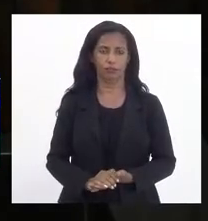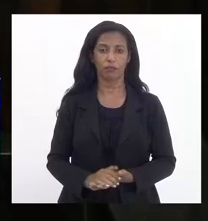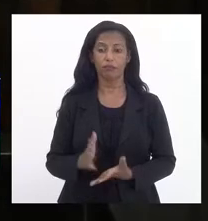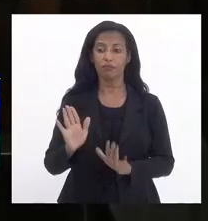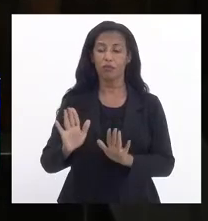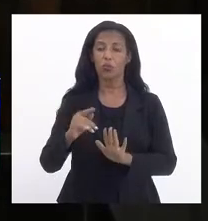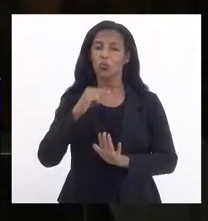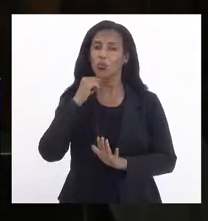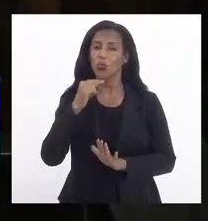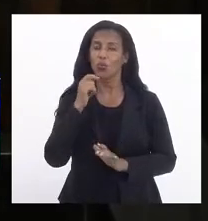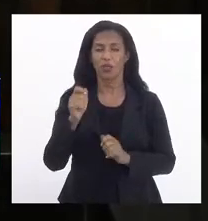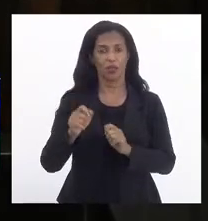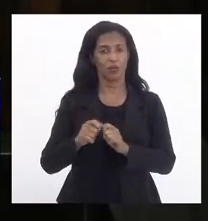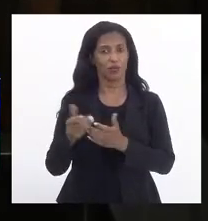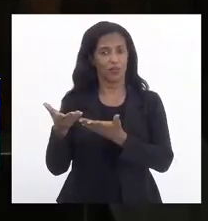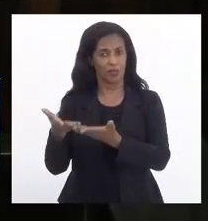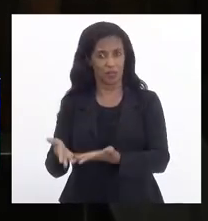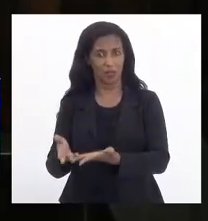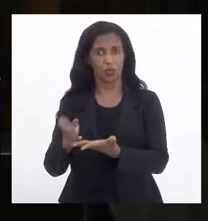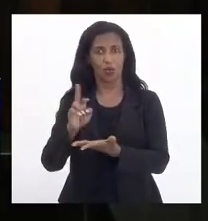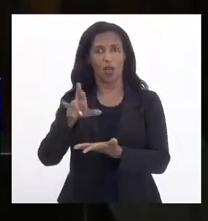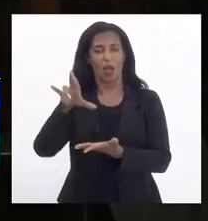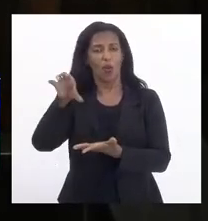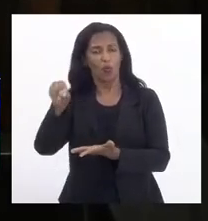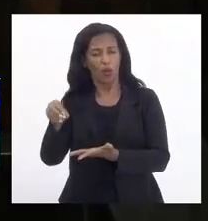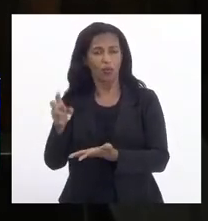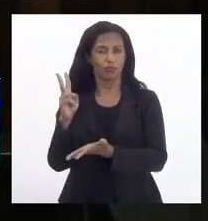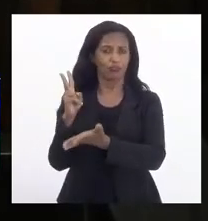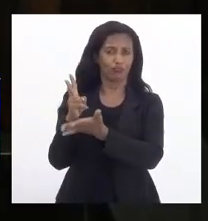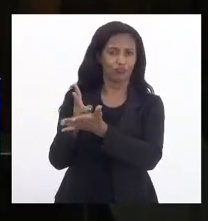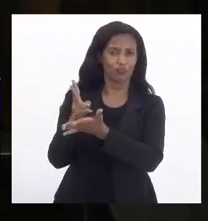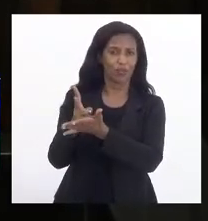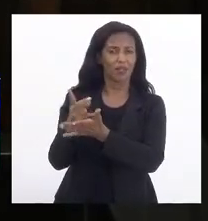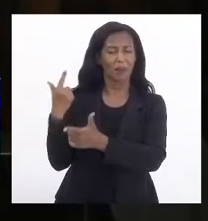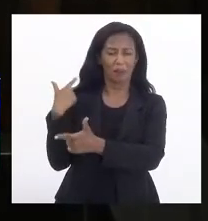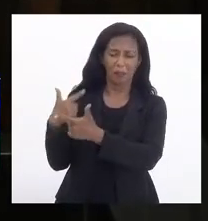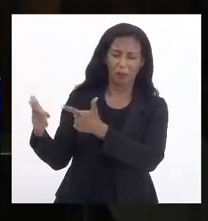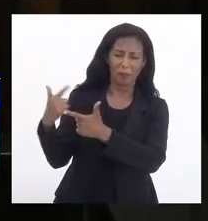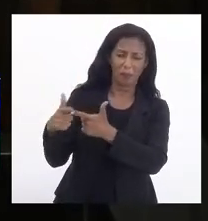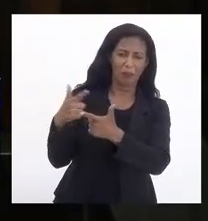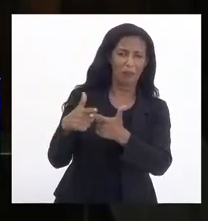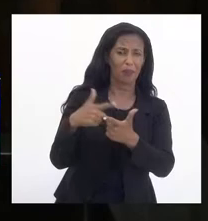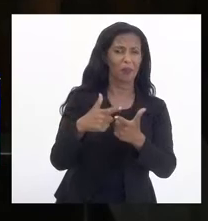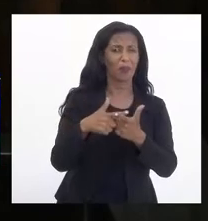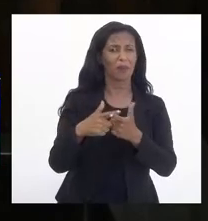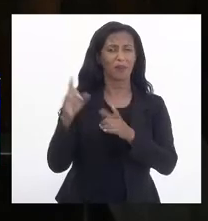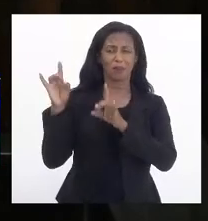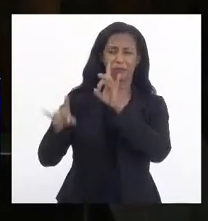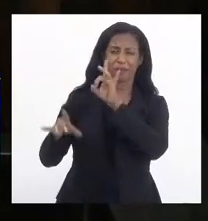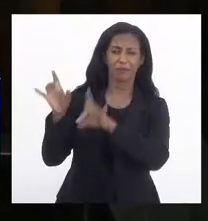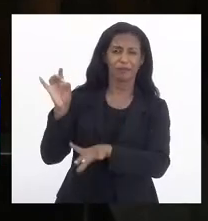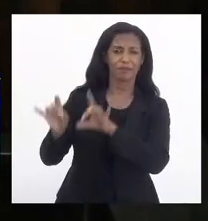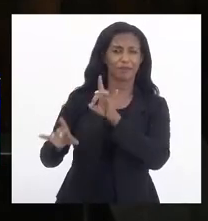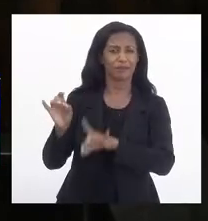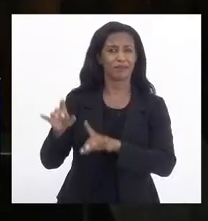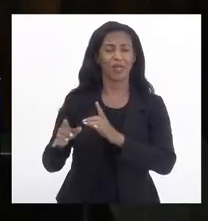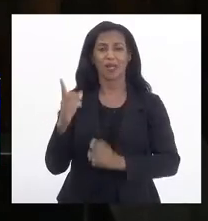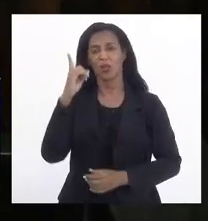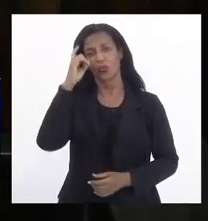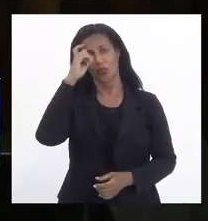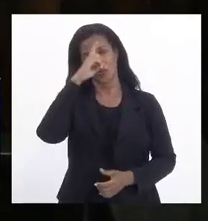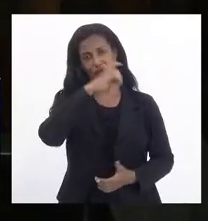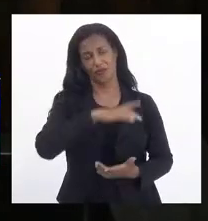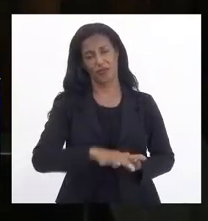fazer isso. A UESO continua sendo um centro universitário e tem passado por um processo de tanto esvaziamento que não é difícil,